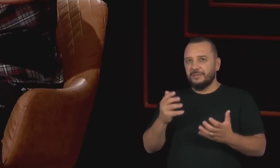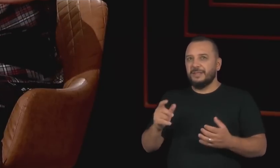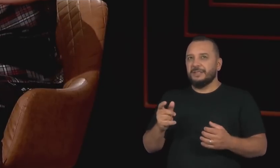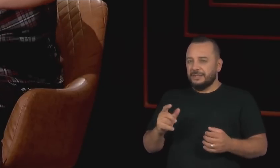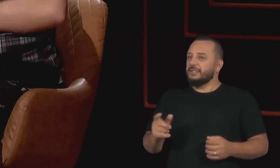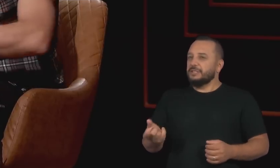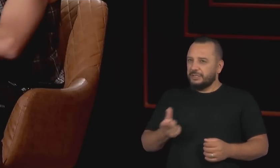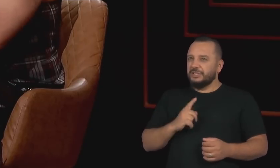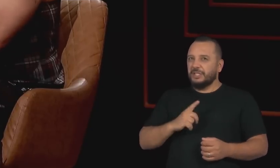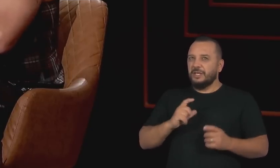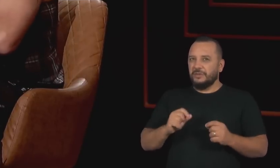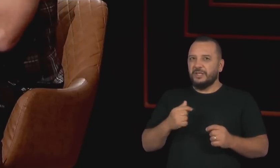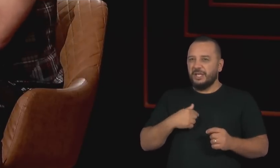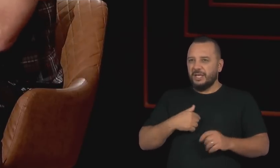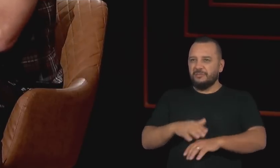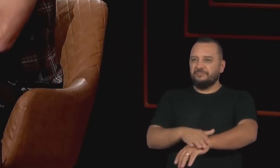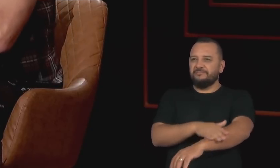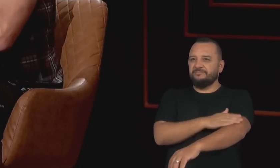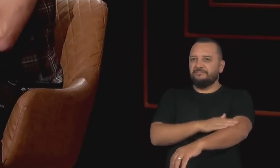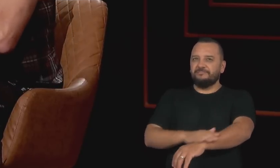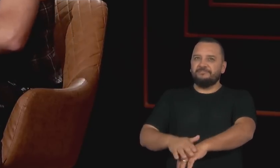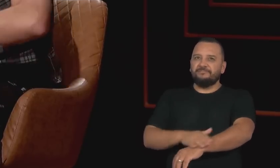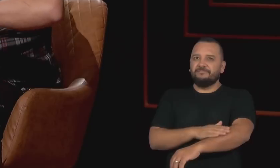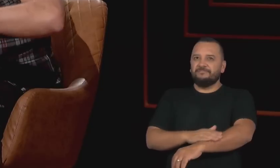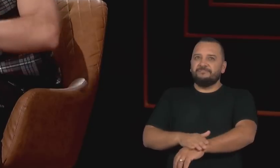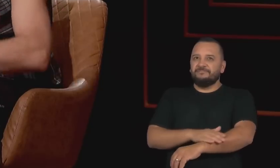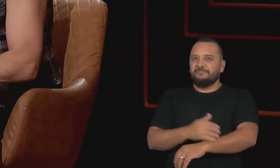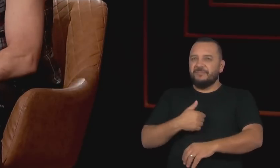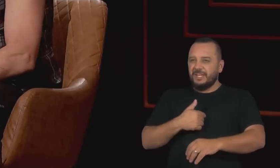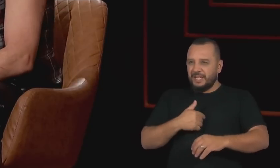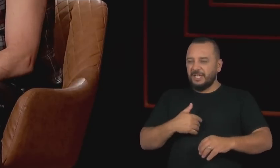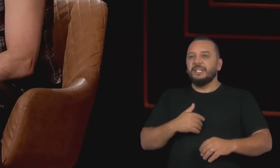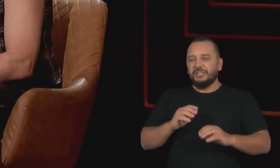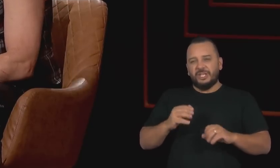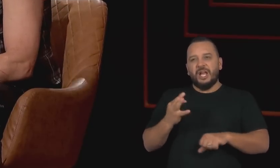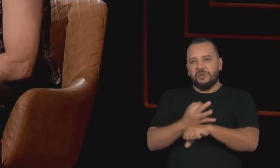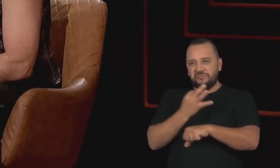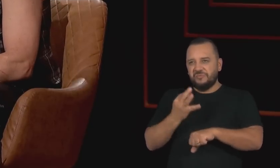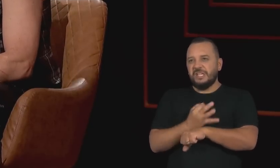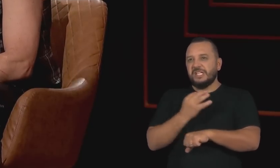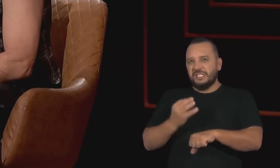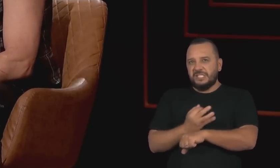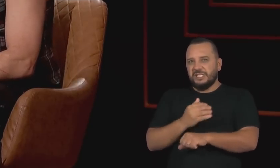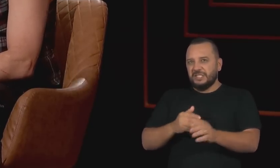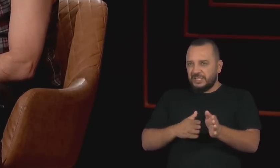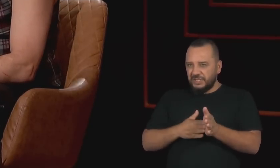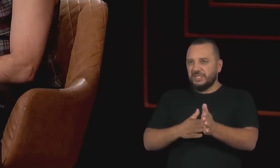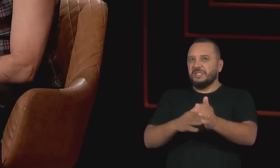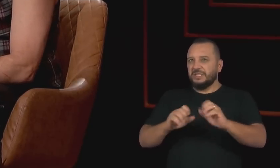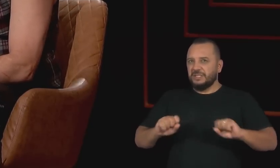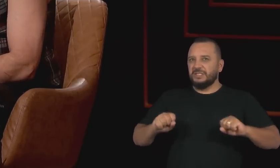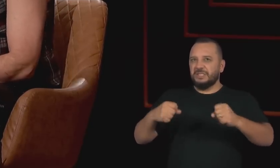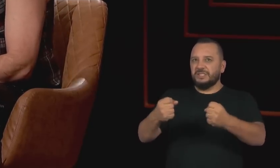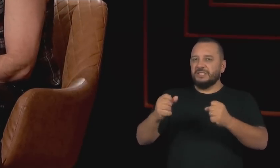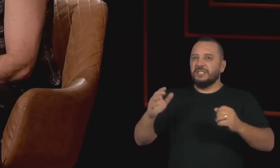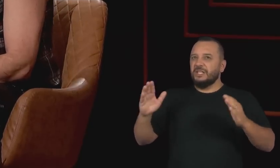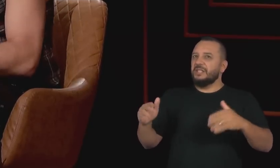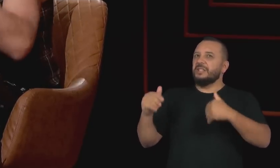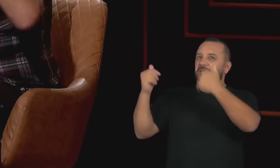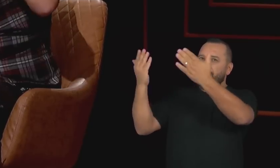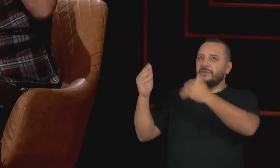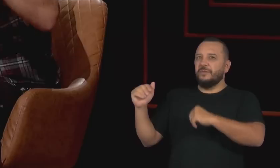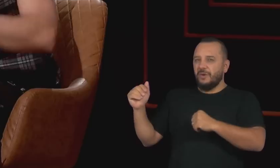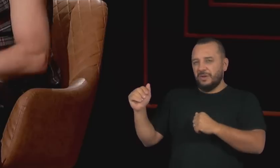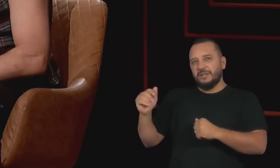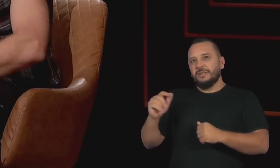from these bones. Minha pele está sendo segurada por esses ossos. Outside it's sunny. Lá fora tá